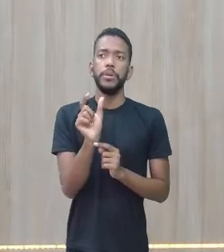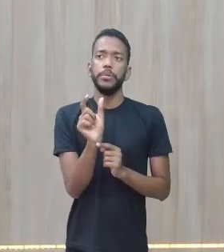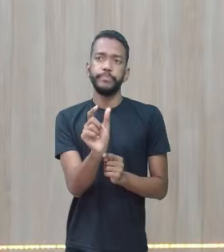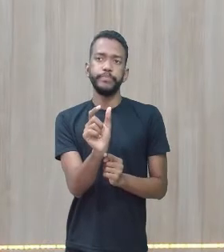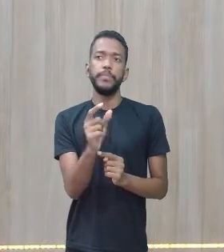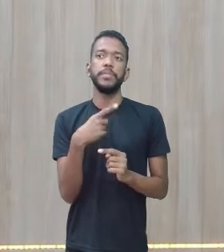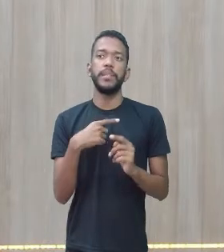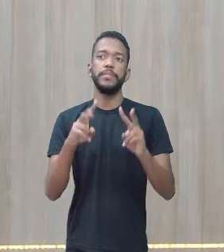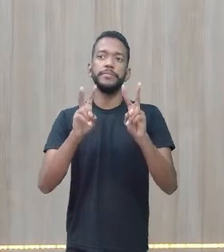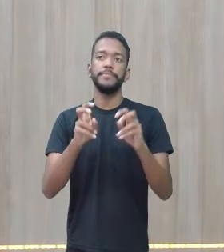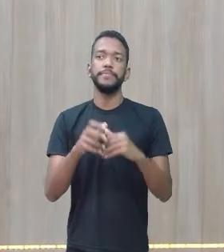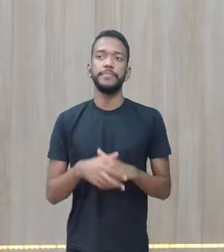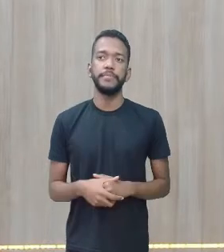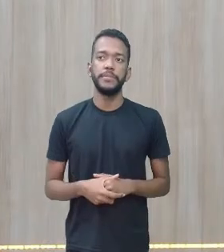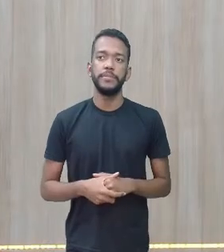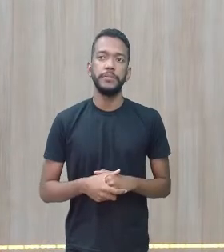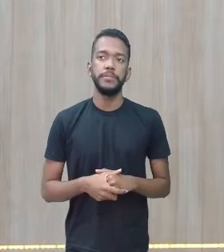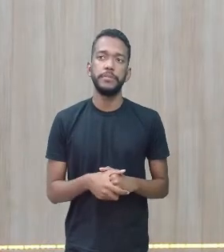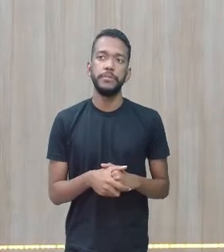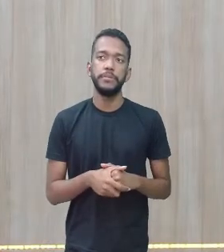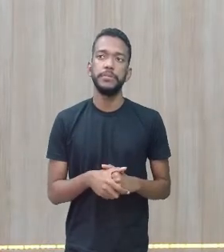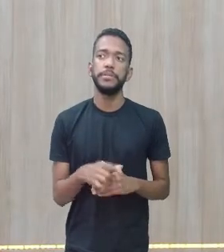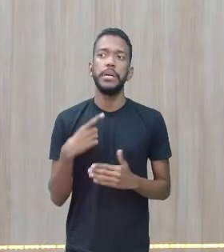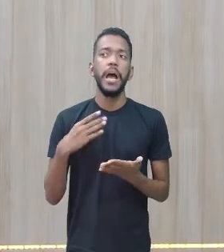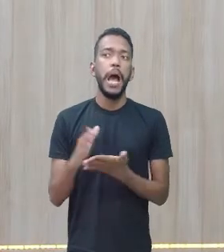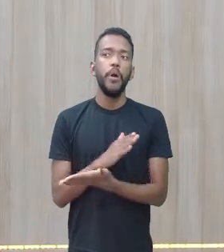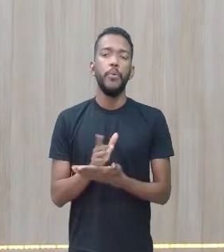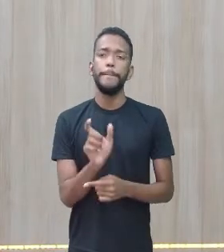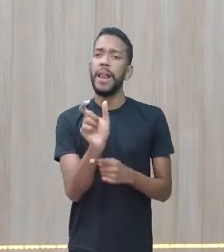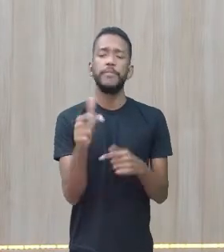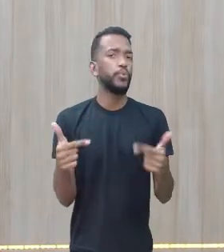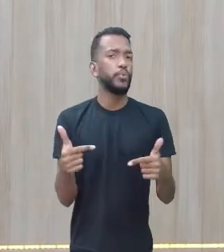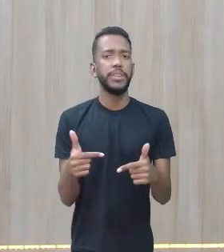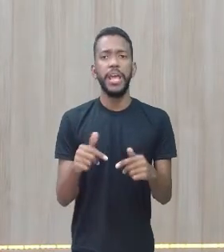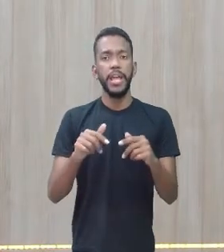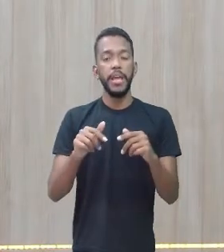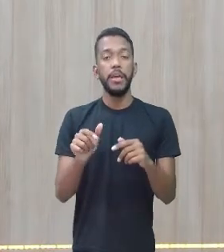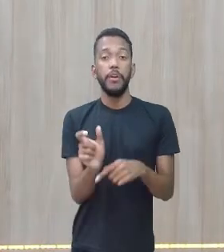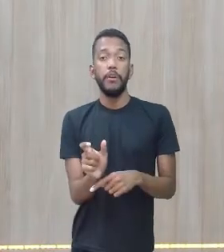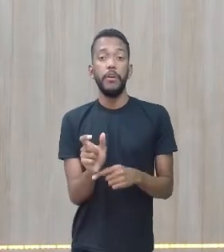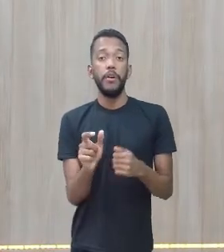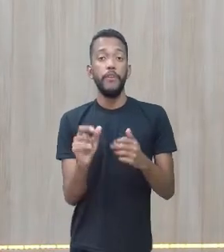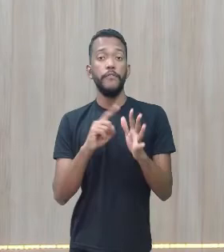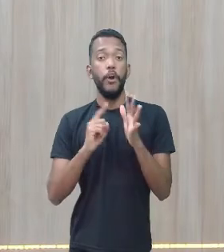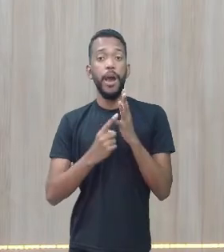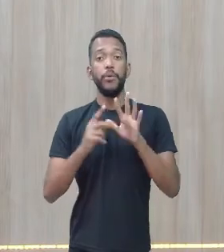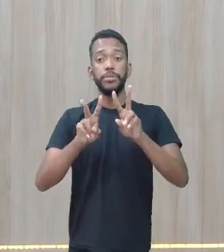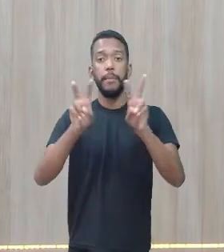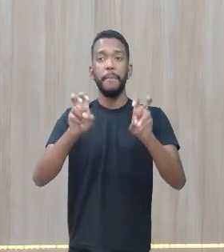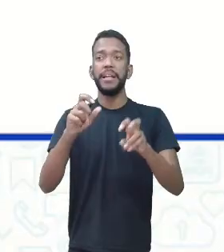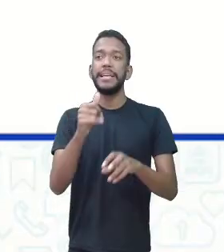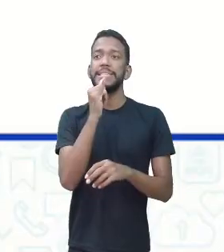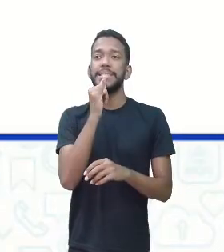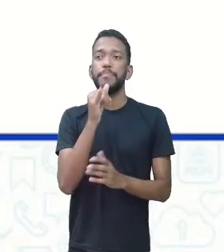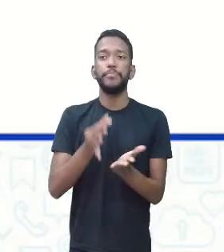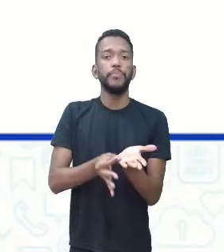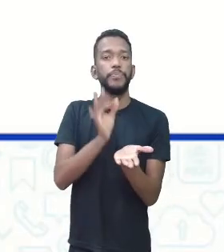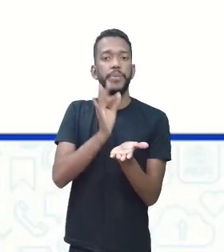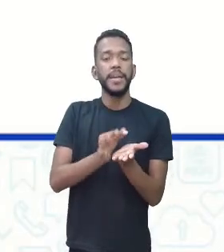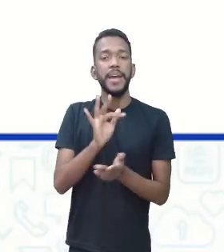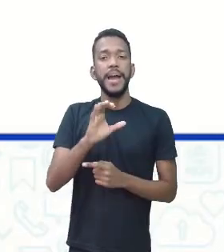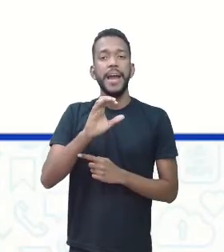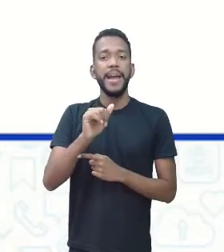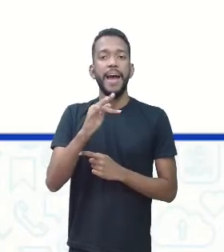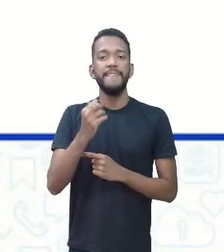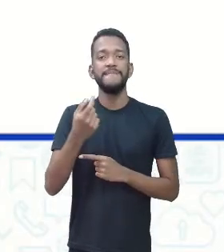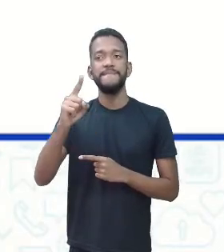nós vamos ver agora. Algumas palavras não têm vogal temática, como a palavra café. Nós não temos aqui